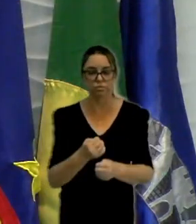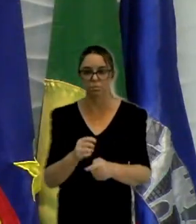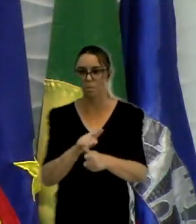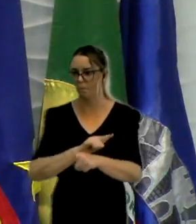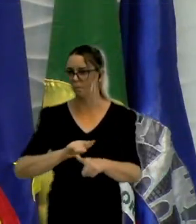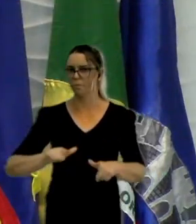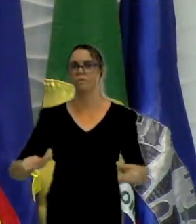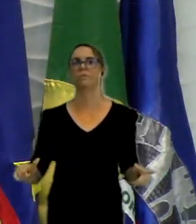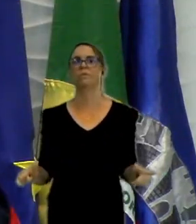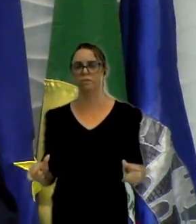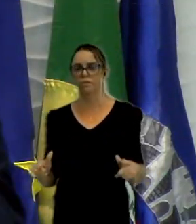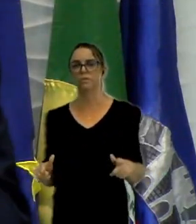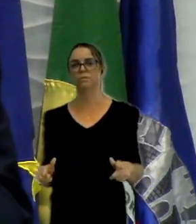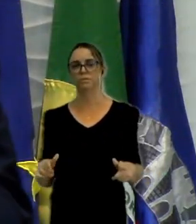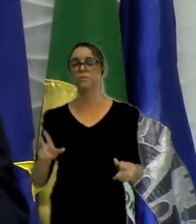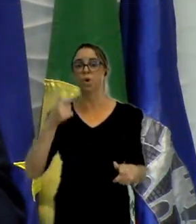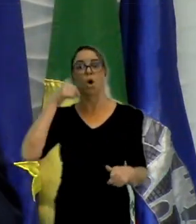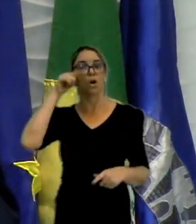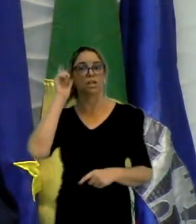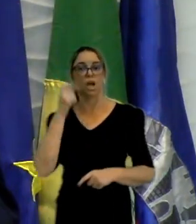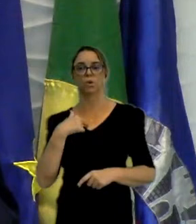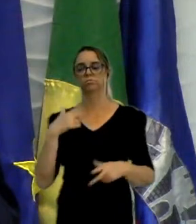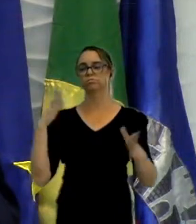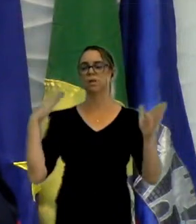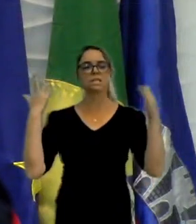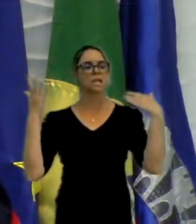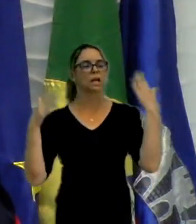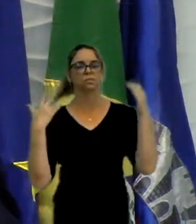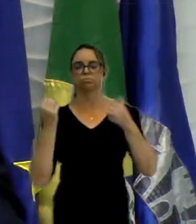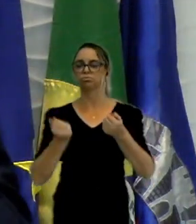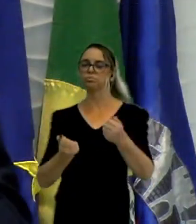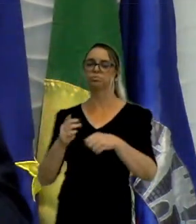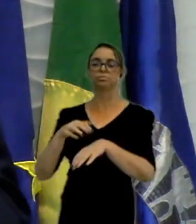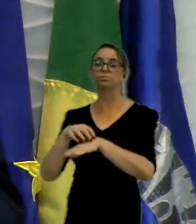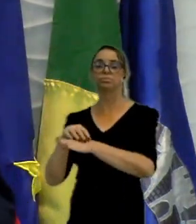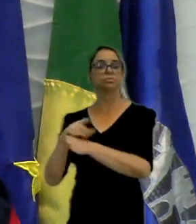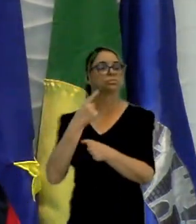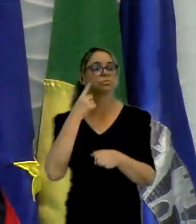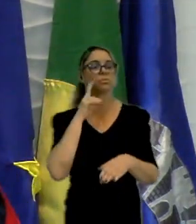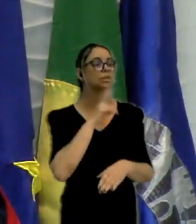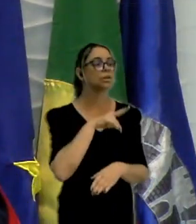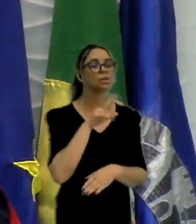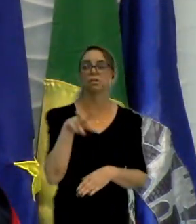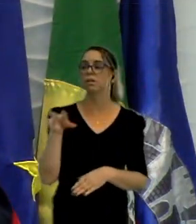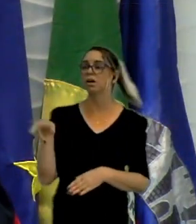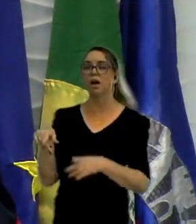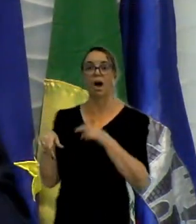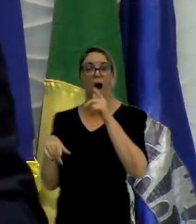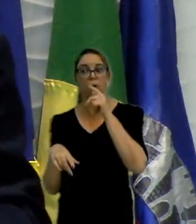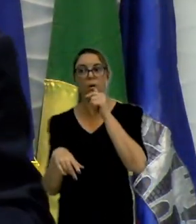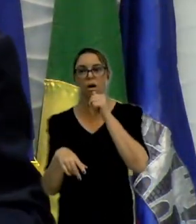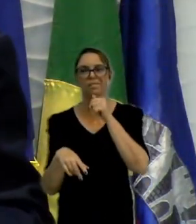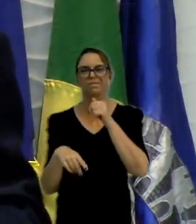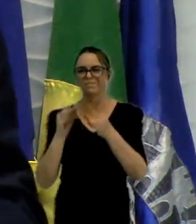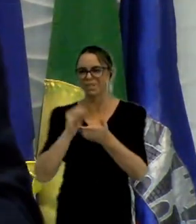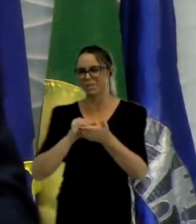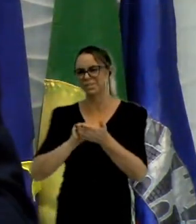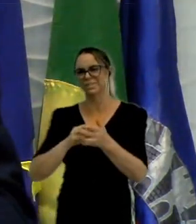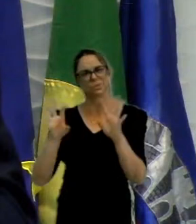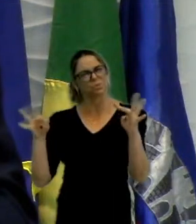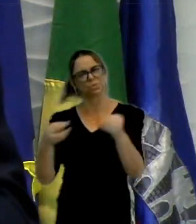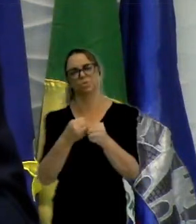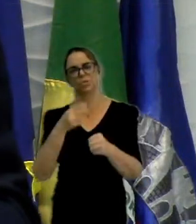Ontem, eu dei uma voltinha aqui na cidade e pude ver. É faltando água em todo canto. A Vila do Espírito